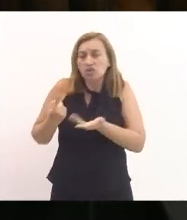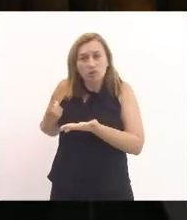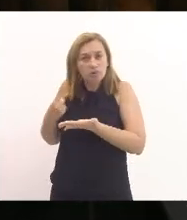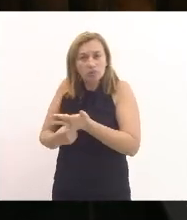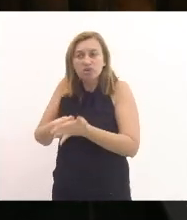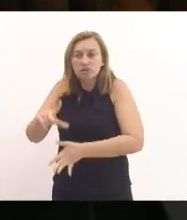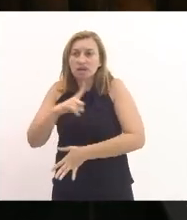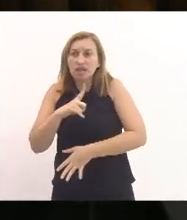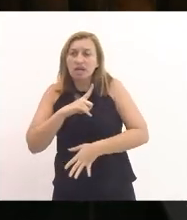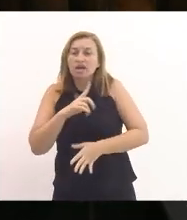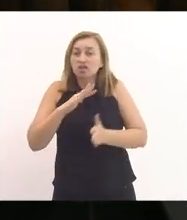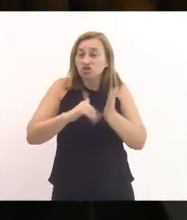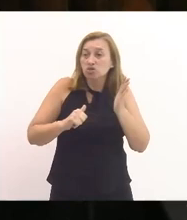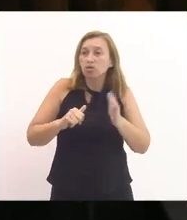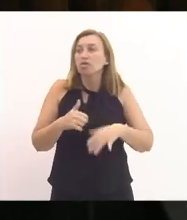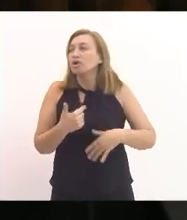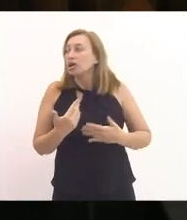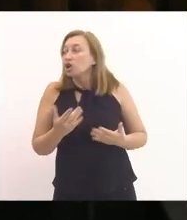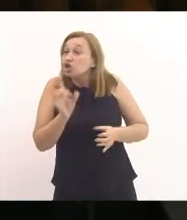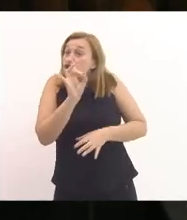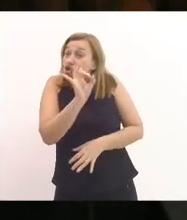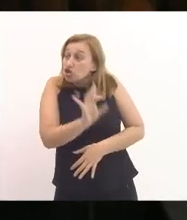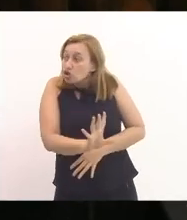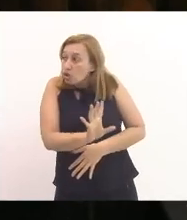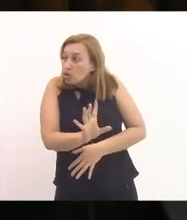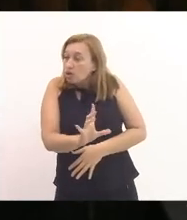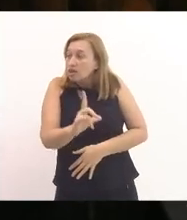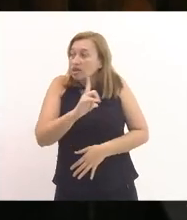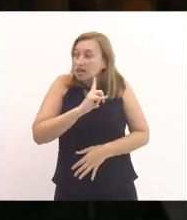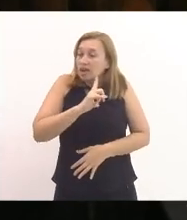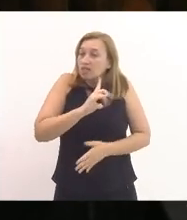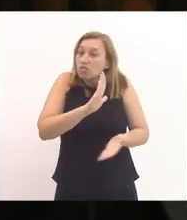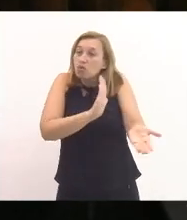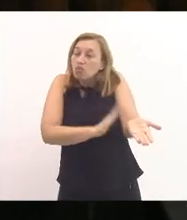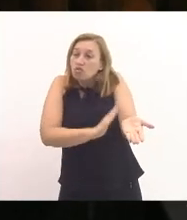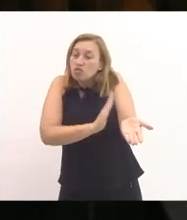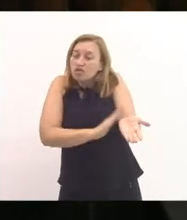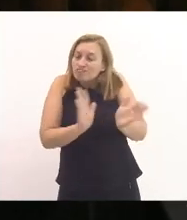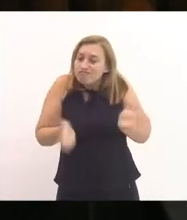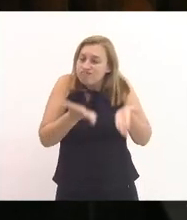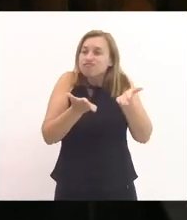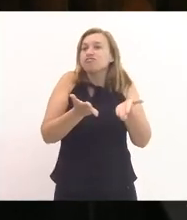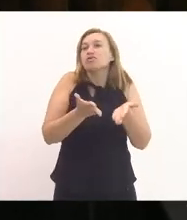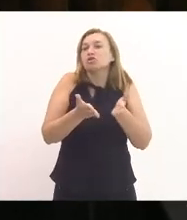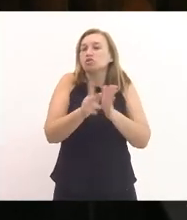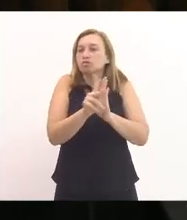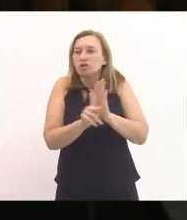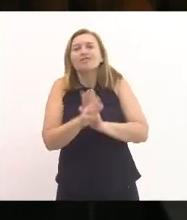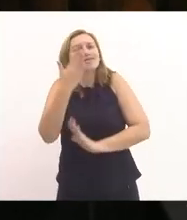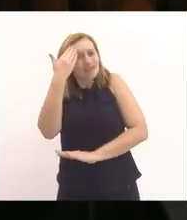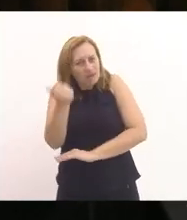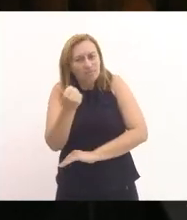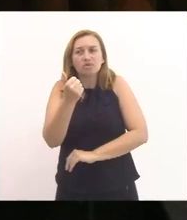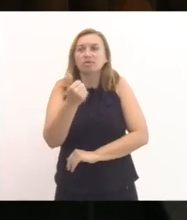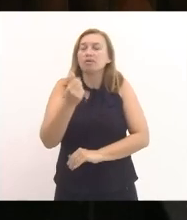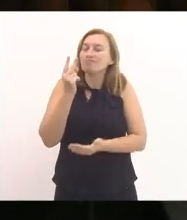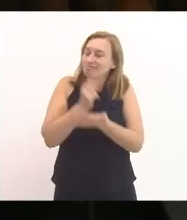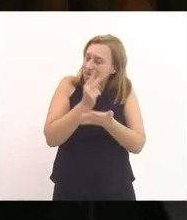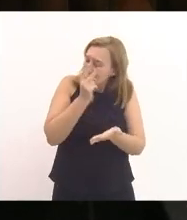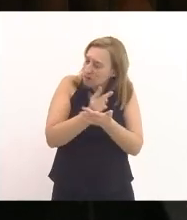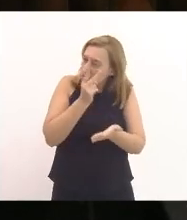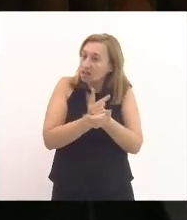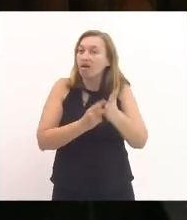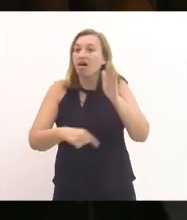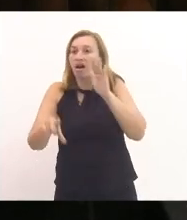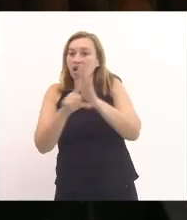compromissado realmente derrubou só que existe o vício eo vício de iniciativa do projeto sabíamos disso mesmo